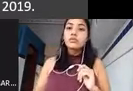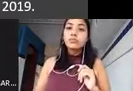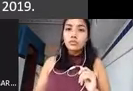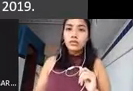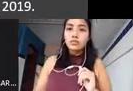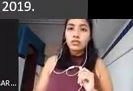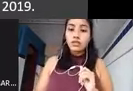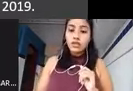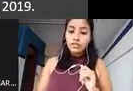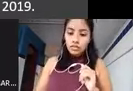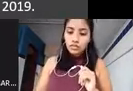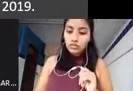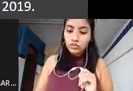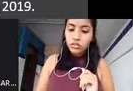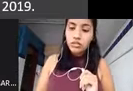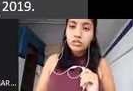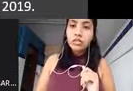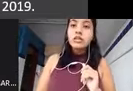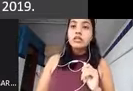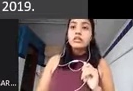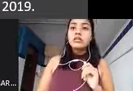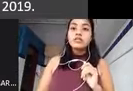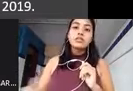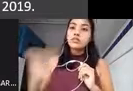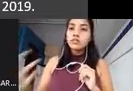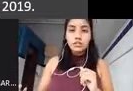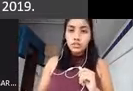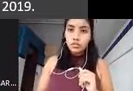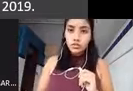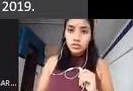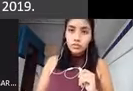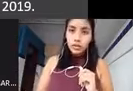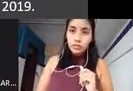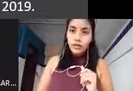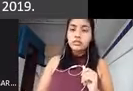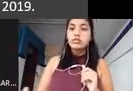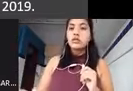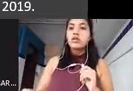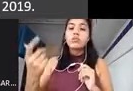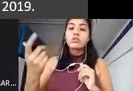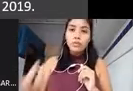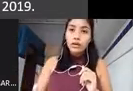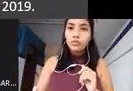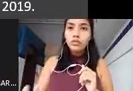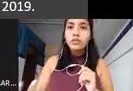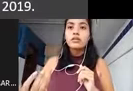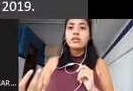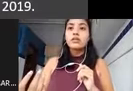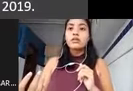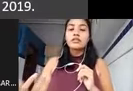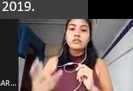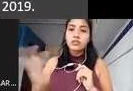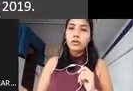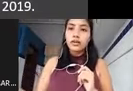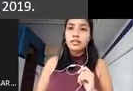número alto também de habitações que devem ser construídas. E muitas vezes essas obras não são acabadas, como no Paracuri,